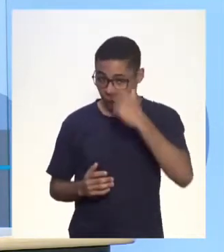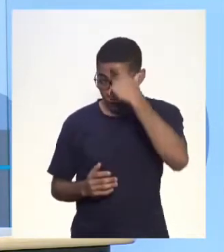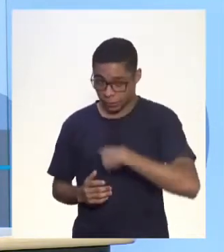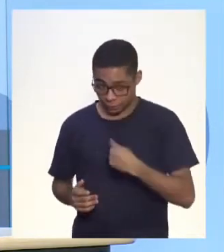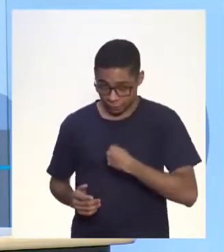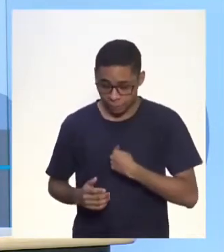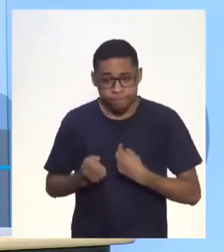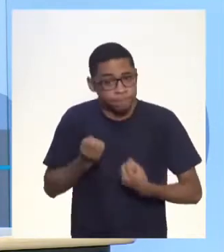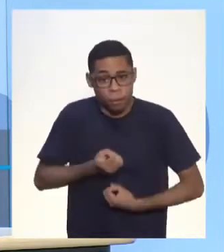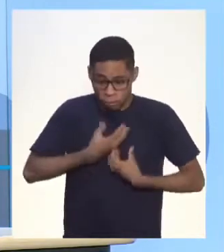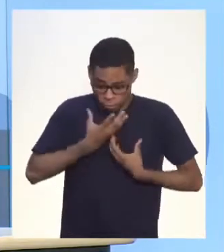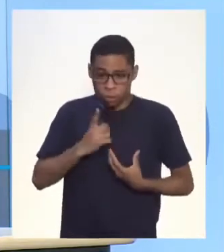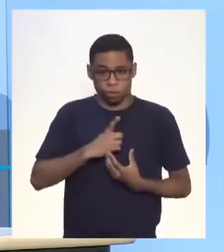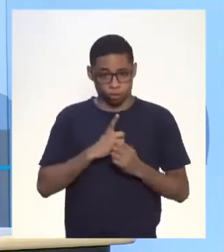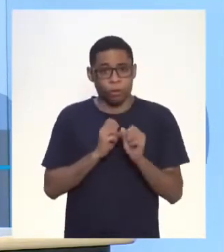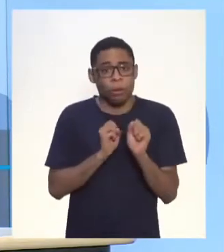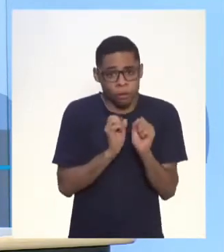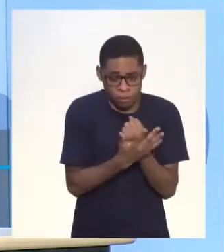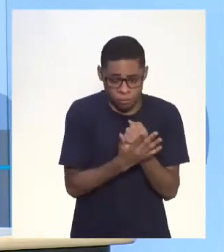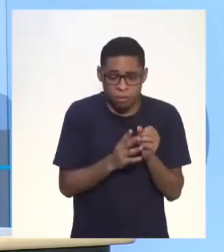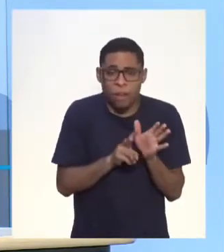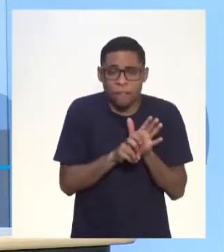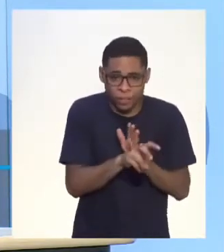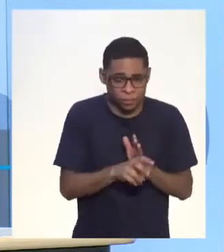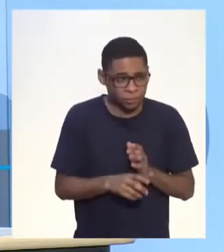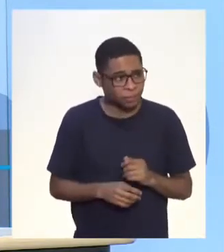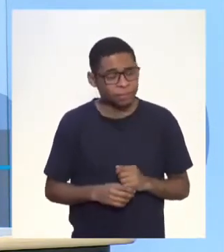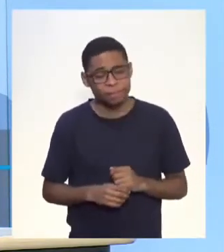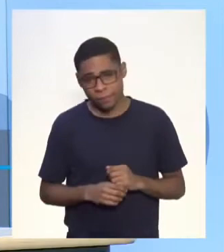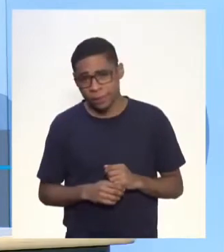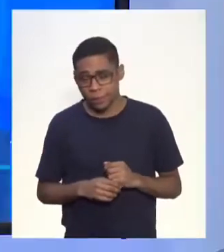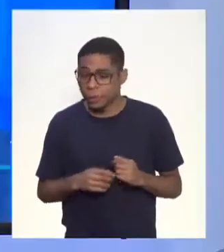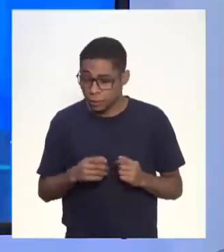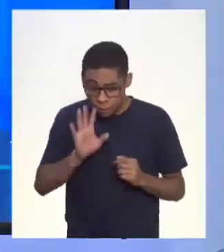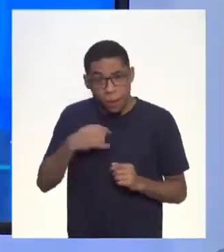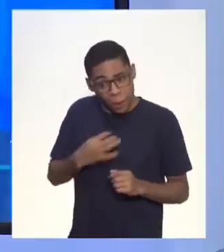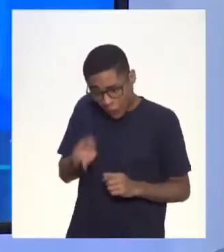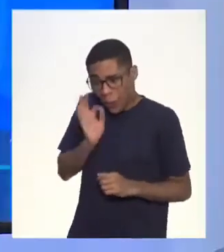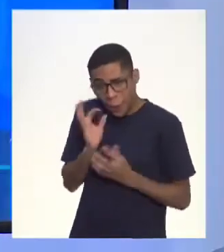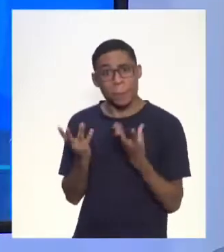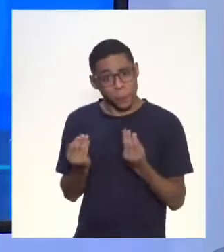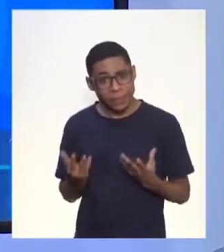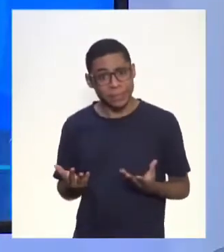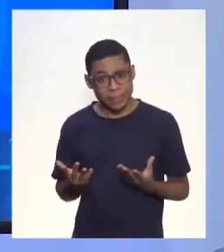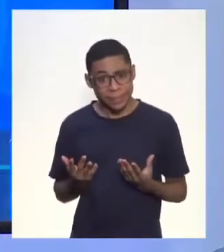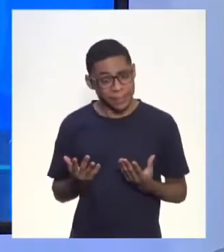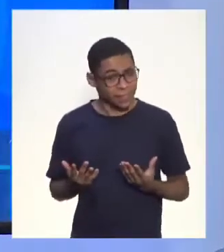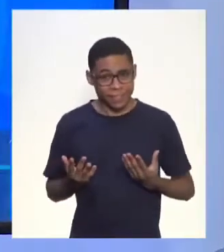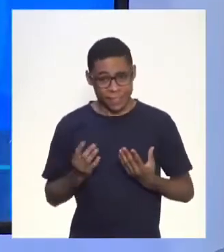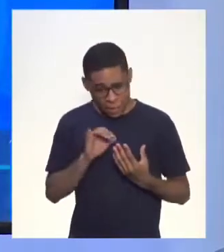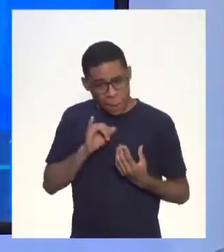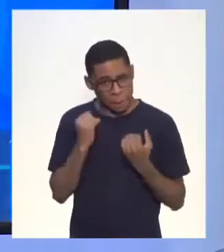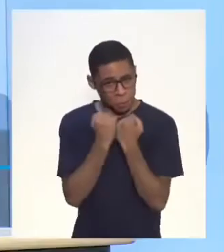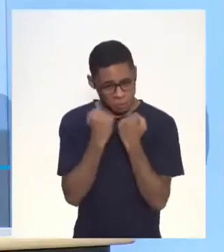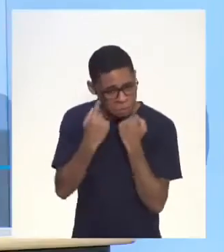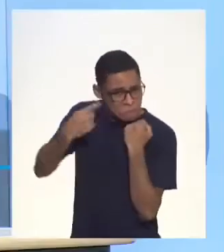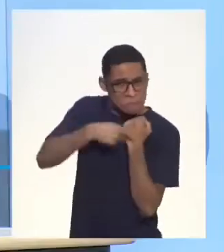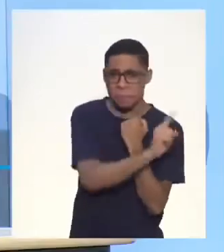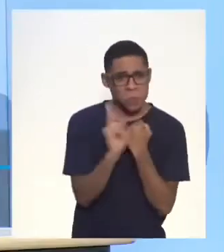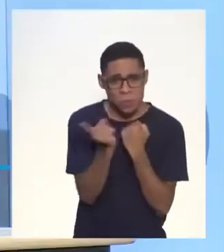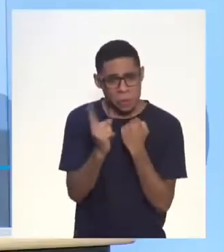tomando muito café. Eu acho que a Mara também, né? Contraiu? Não sei, professor, não. Não sei dizer. Depois eu vou perguntar para ela se ela contraiu o vírus ou